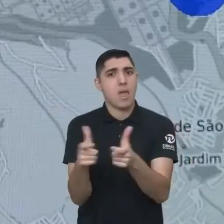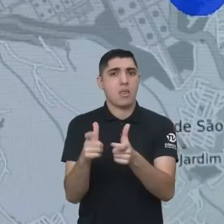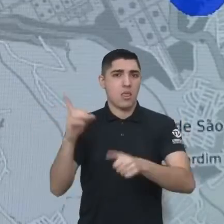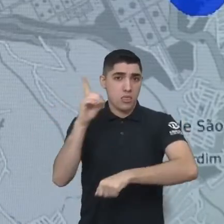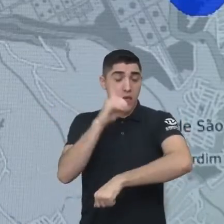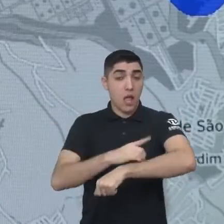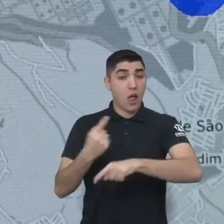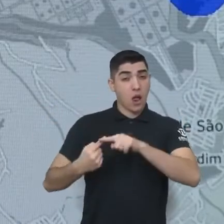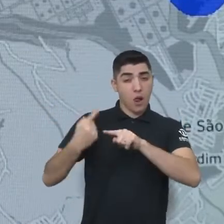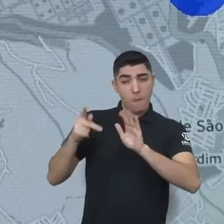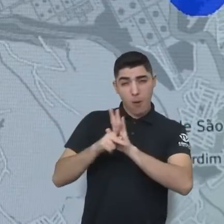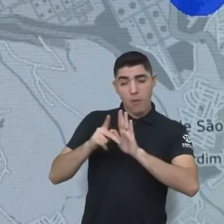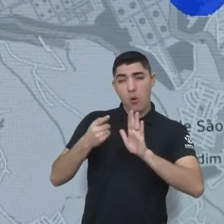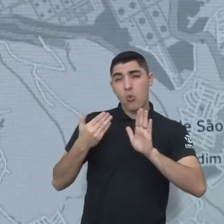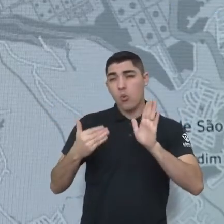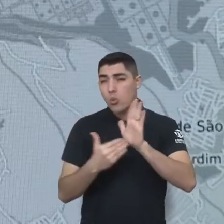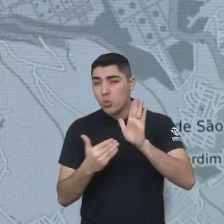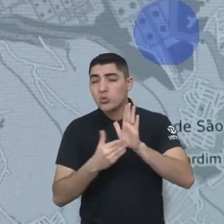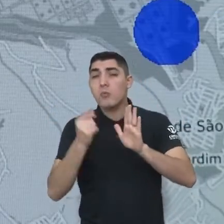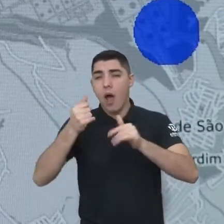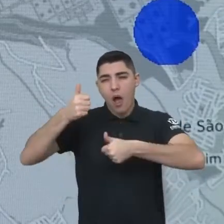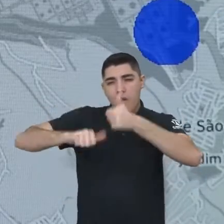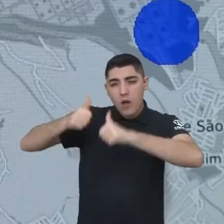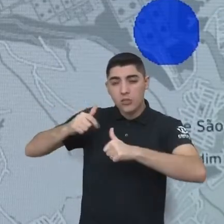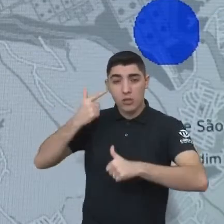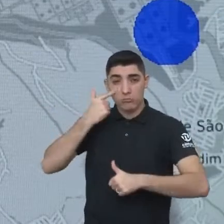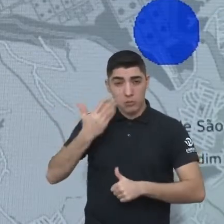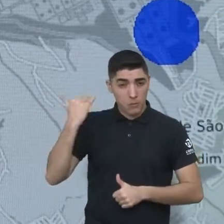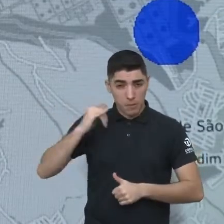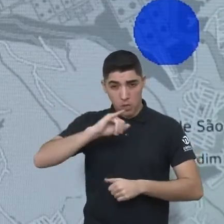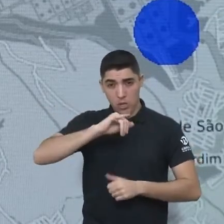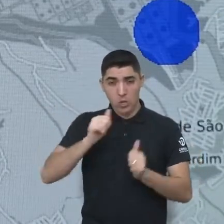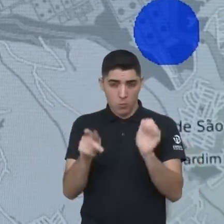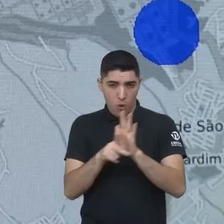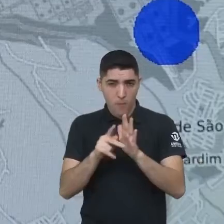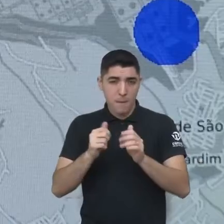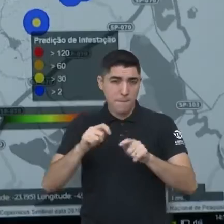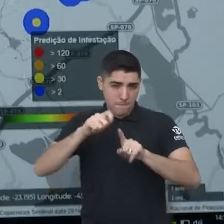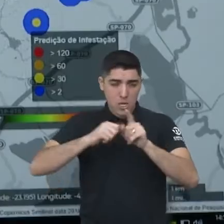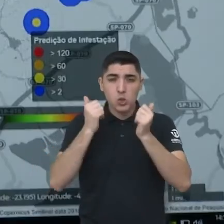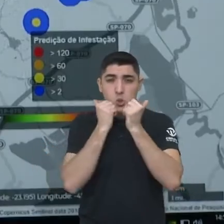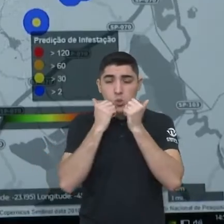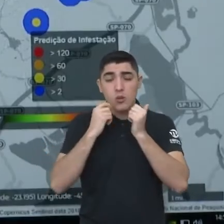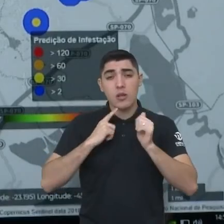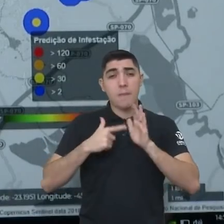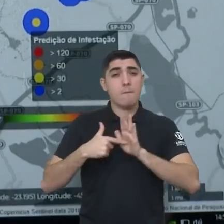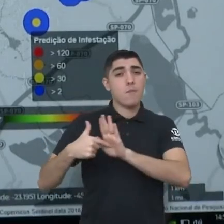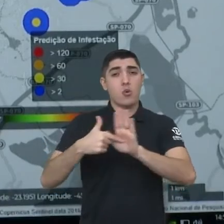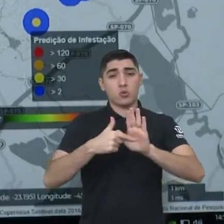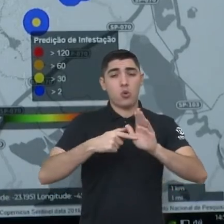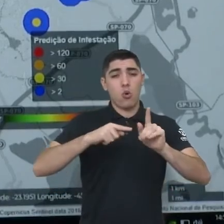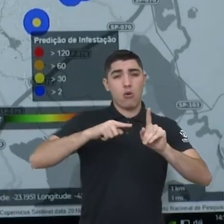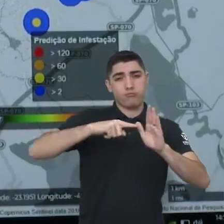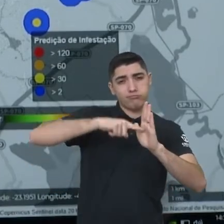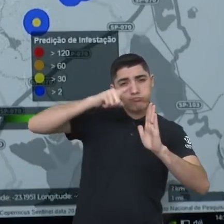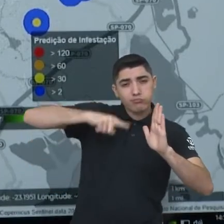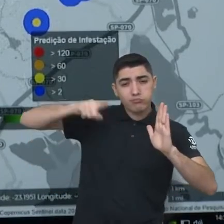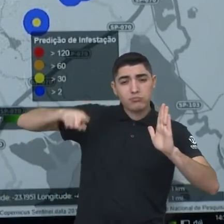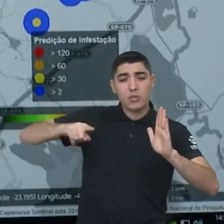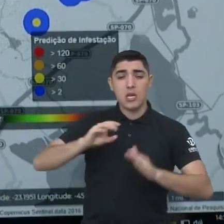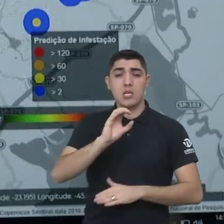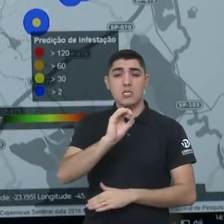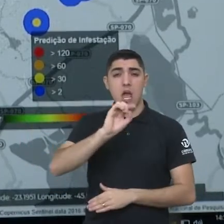A última avaliação de densidade larvária na cidade, realizada em julho deste ano, registrou o índice de